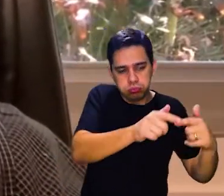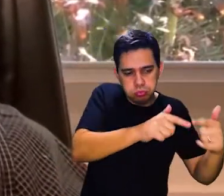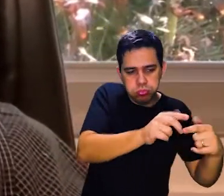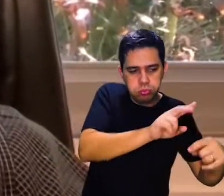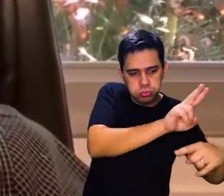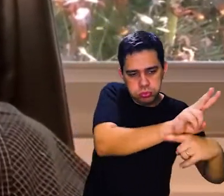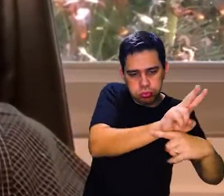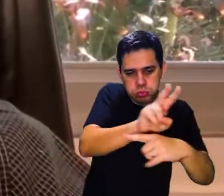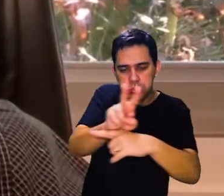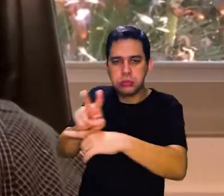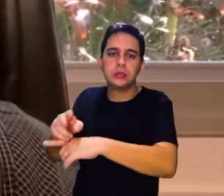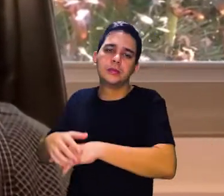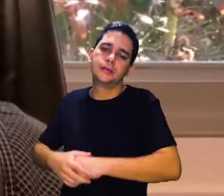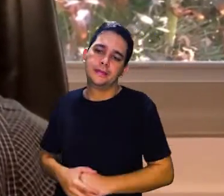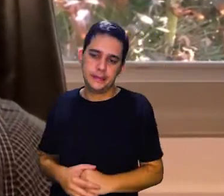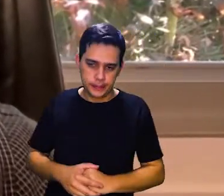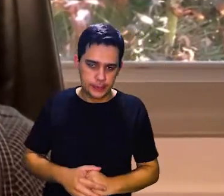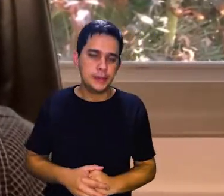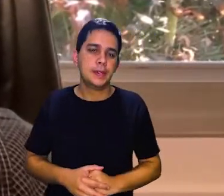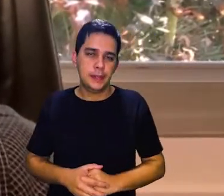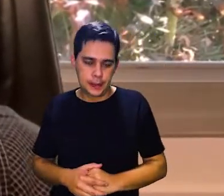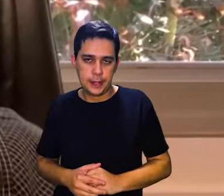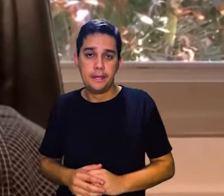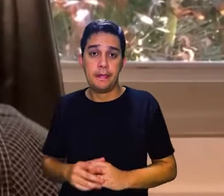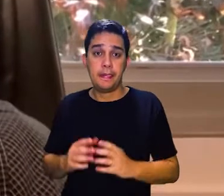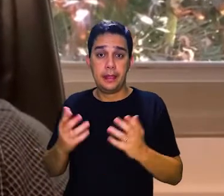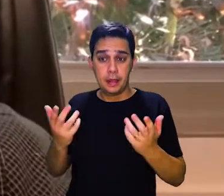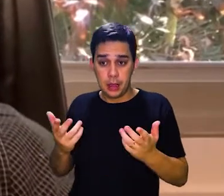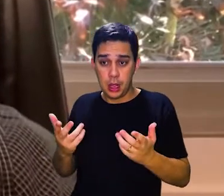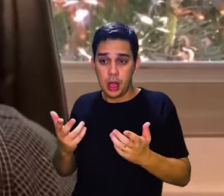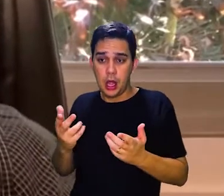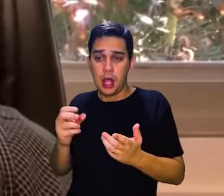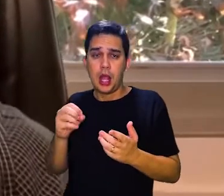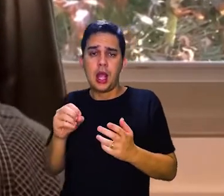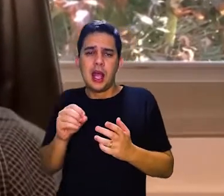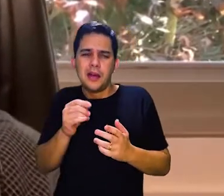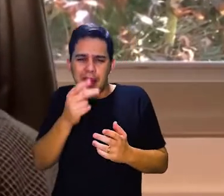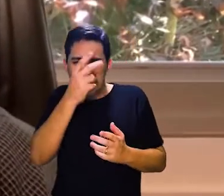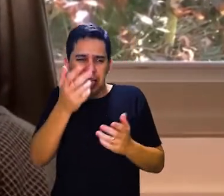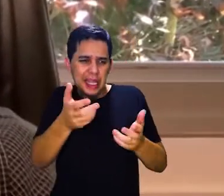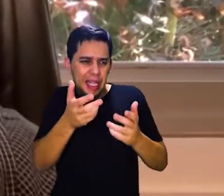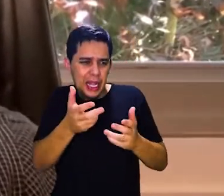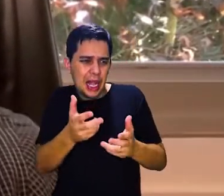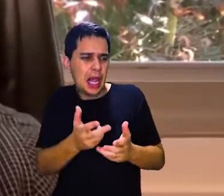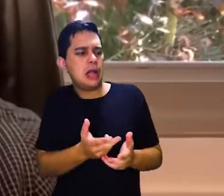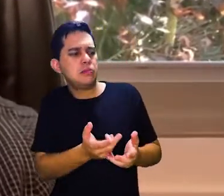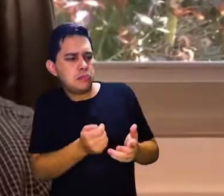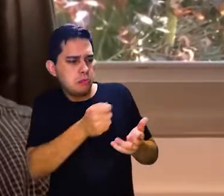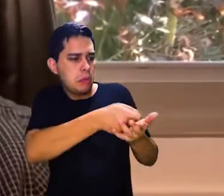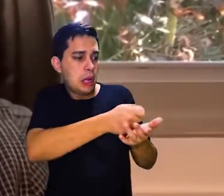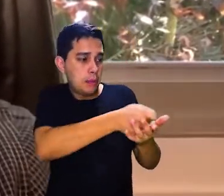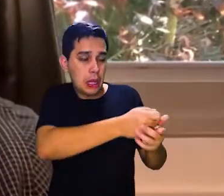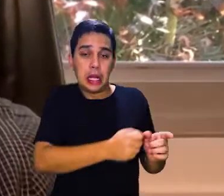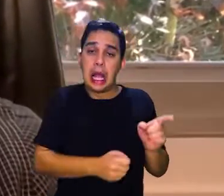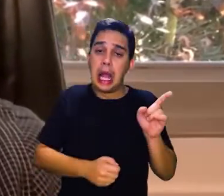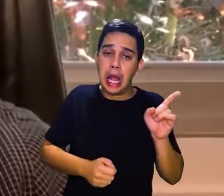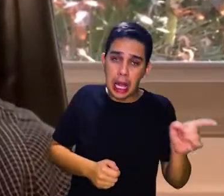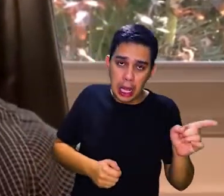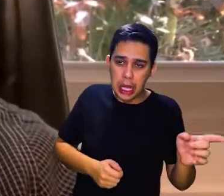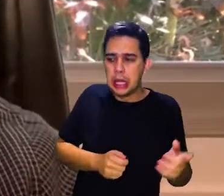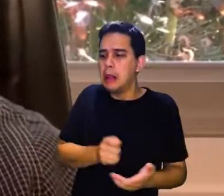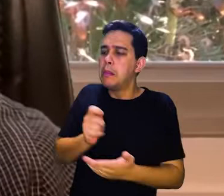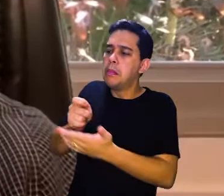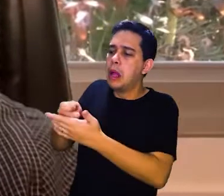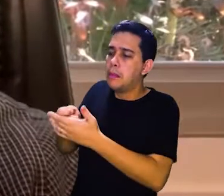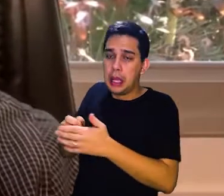mais lucro para quem o explora do que um serviço mais ou menos, né, com um funcionário